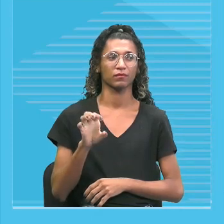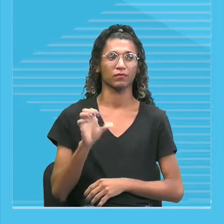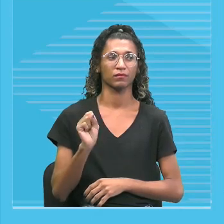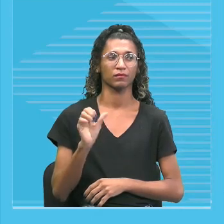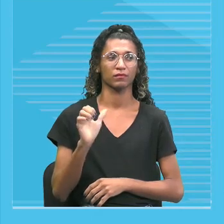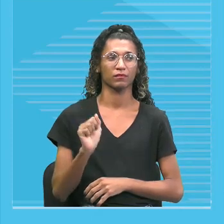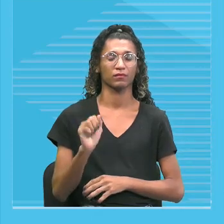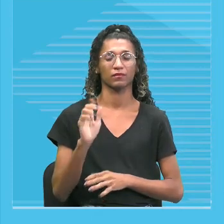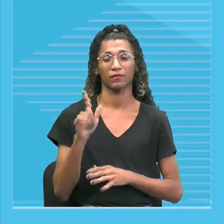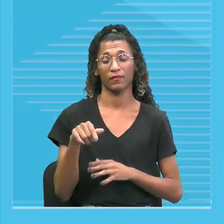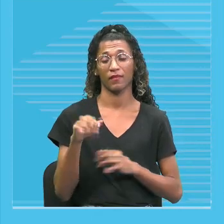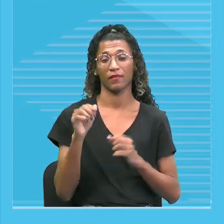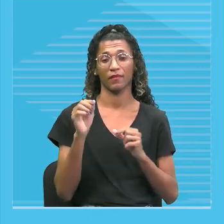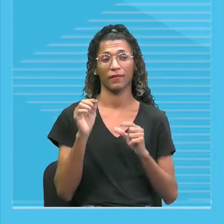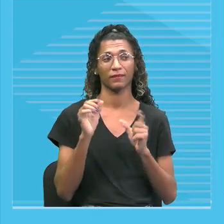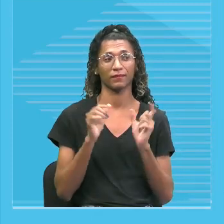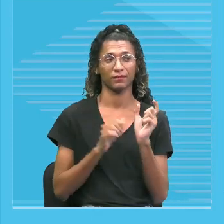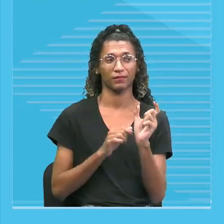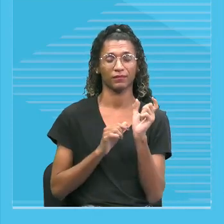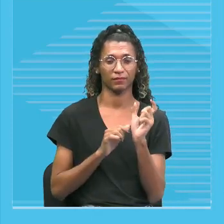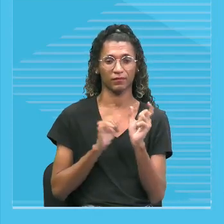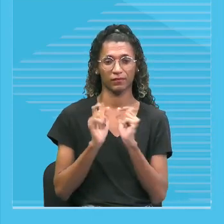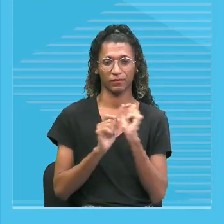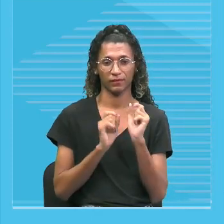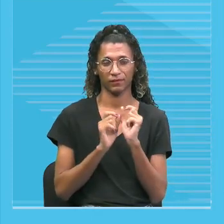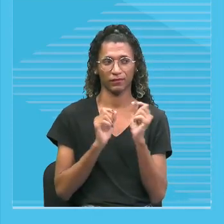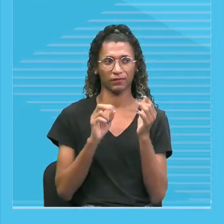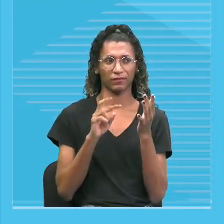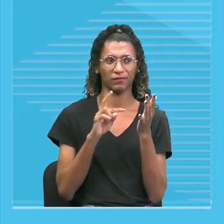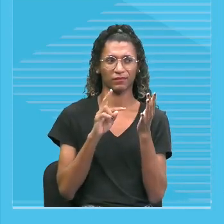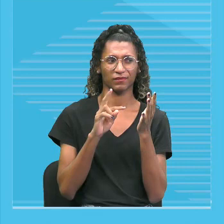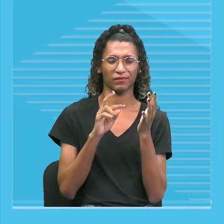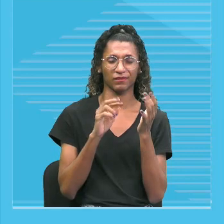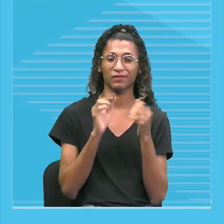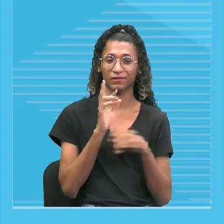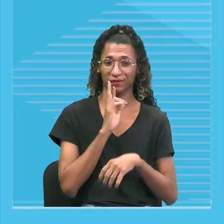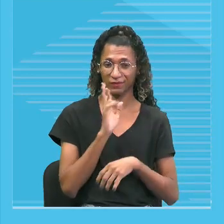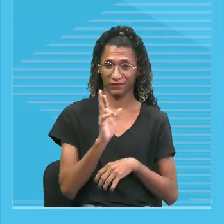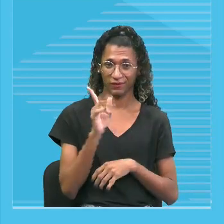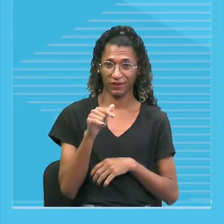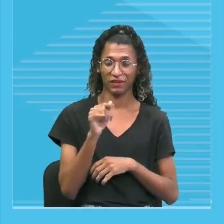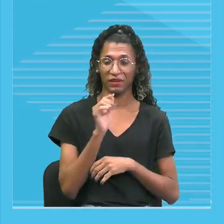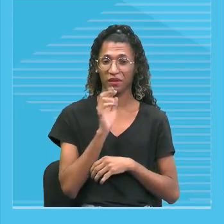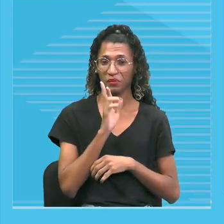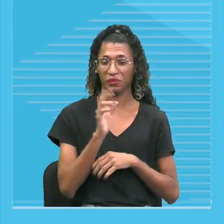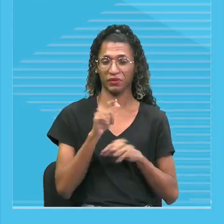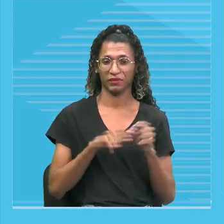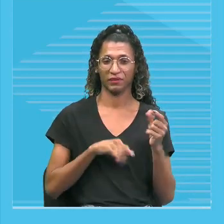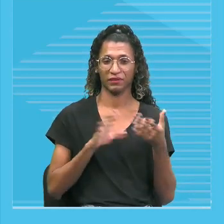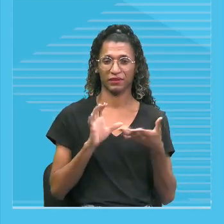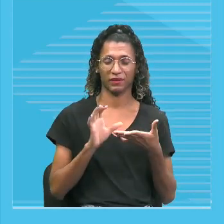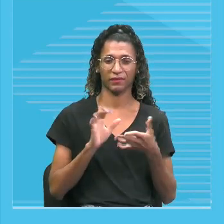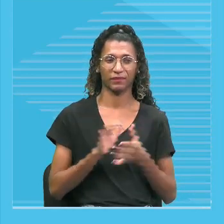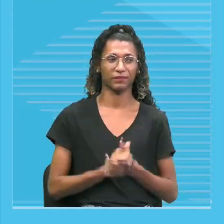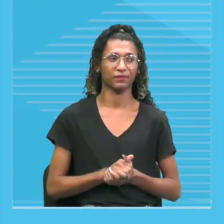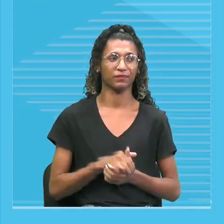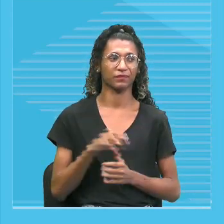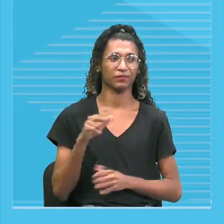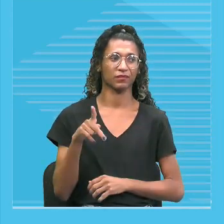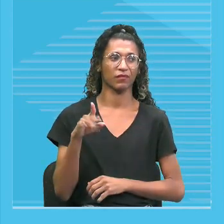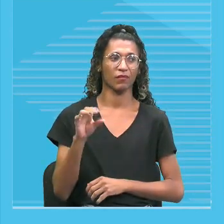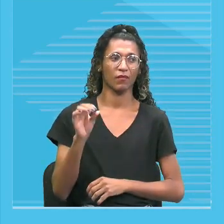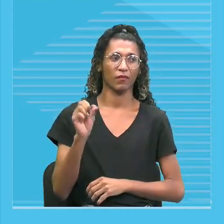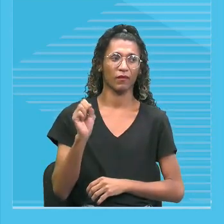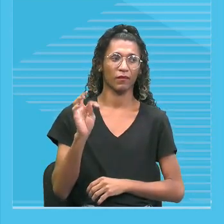é a falsa cognata aliás é a resposta é a resposta poste não é